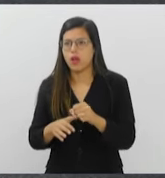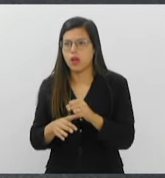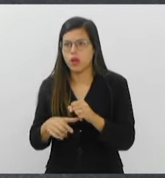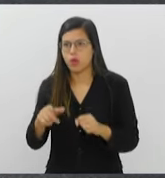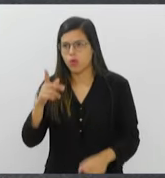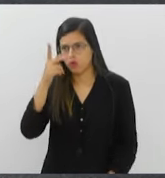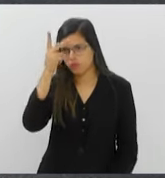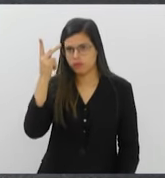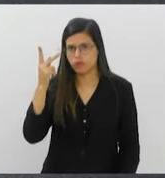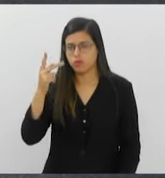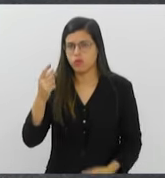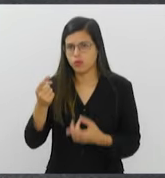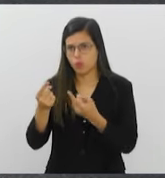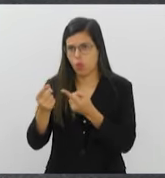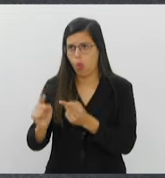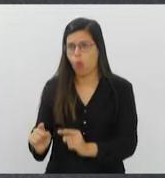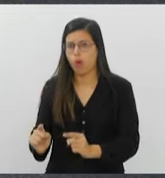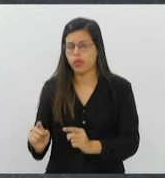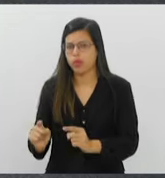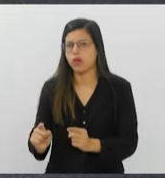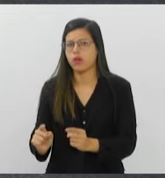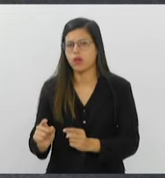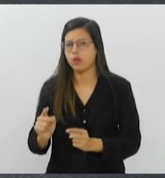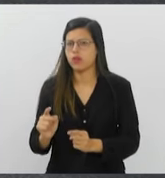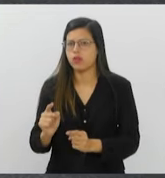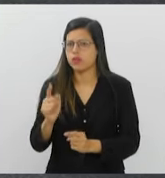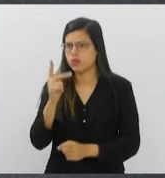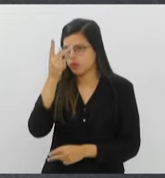contra os combativos